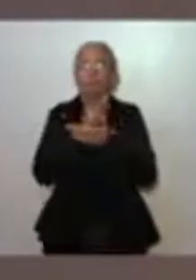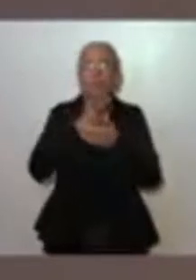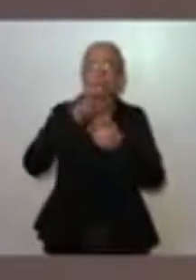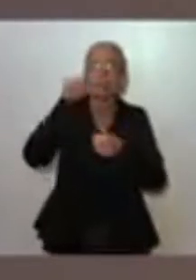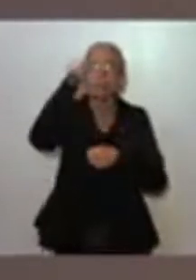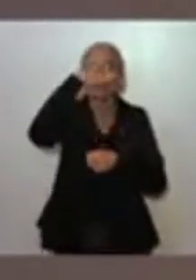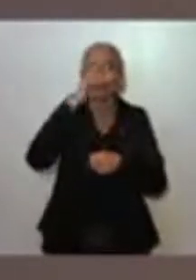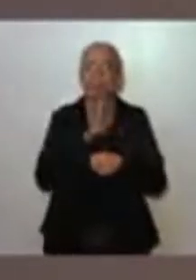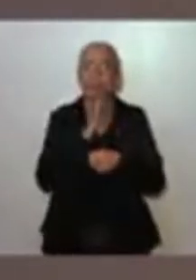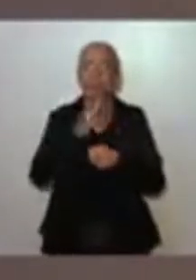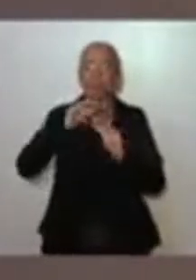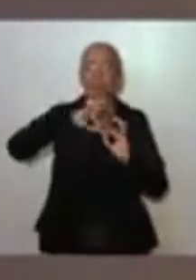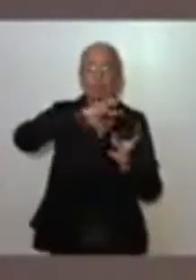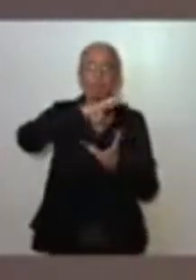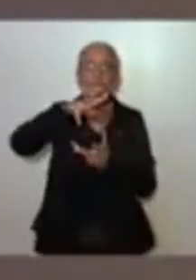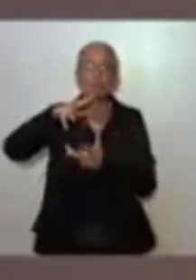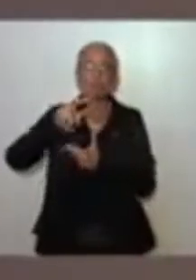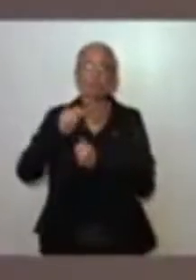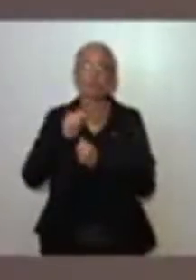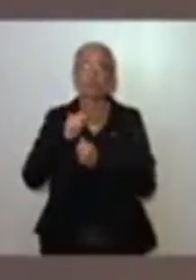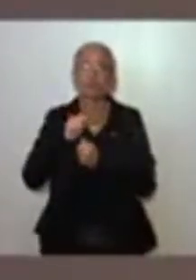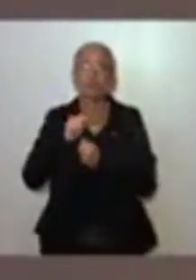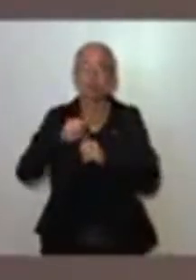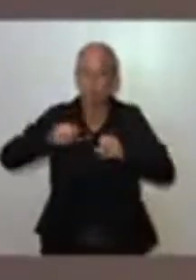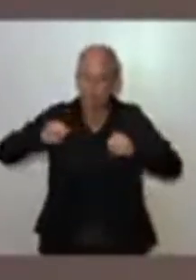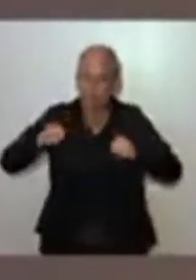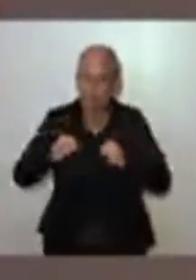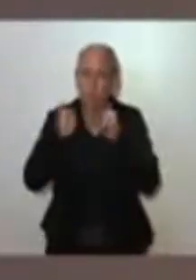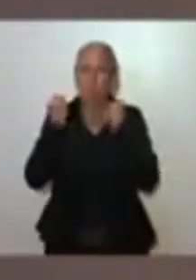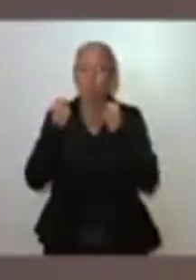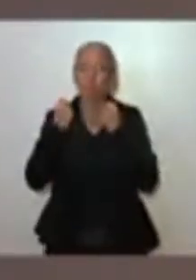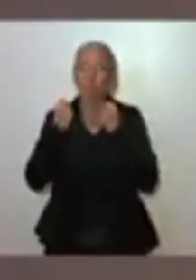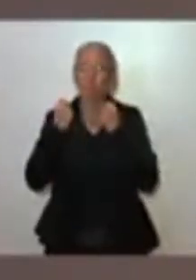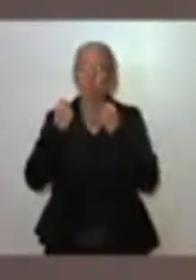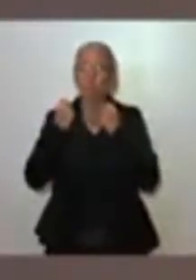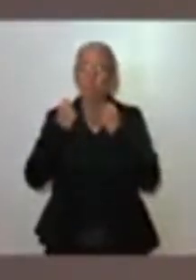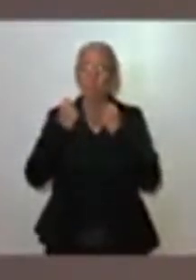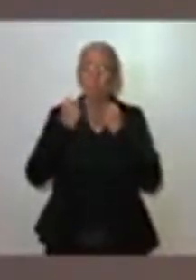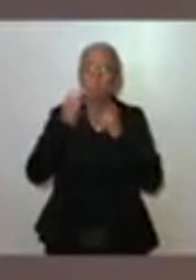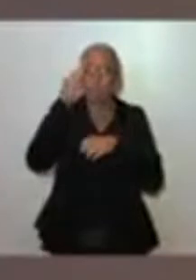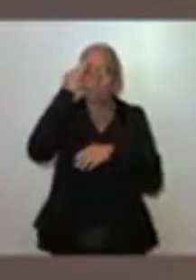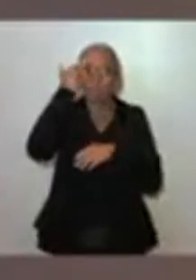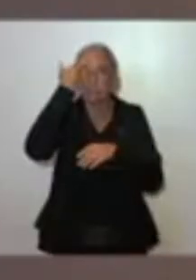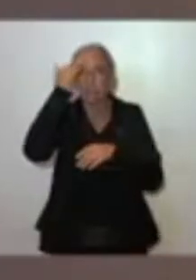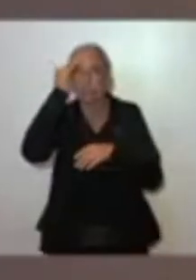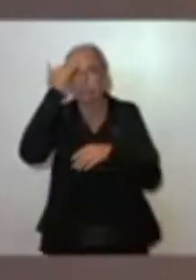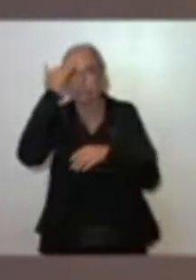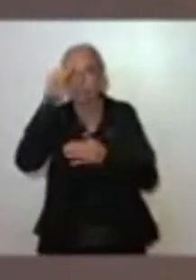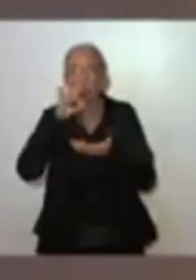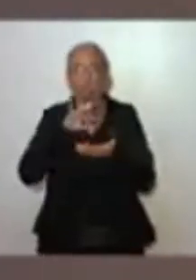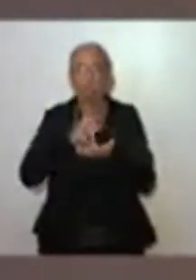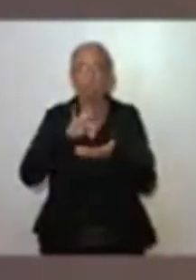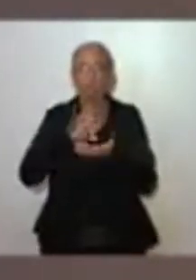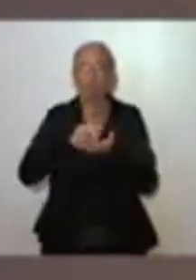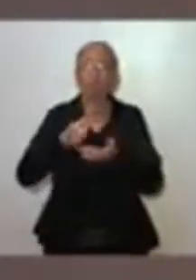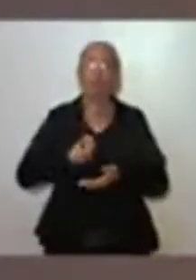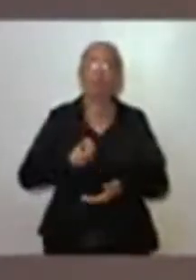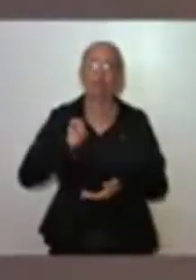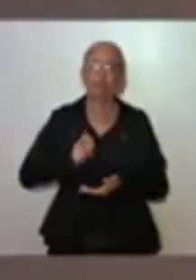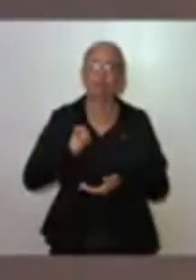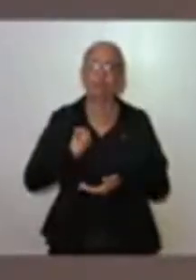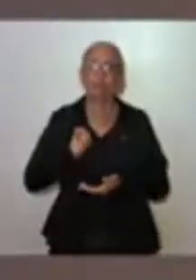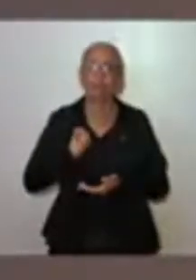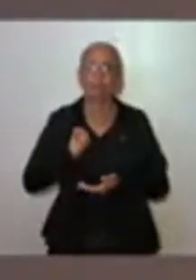Brasil e no mundo esforçar-se por compreender a realidade em que estão vivendo